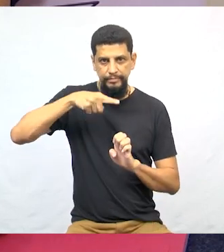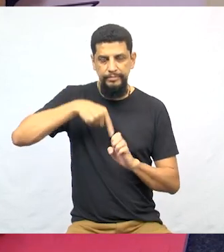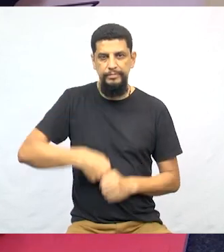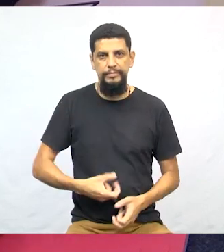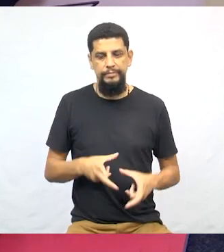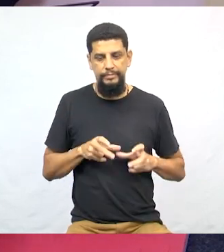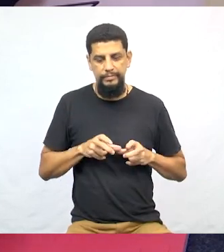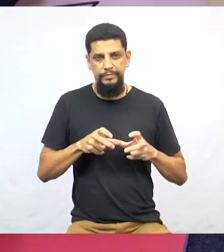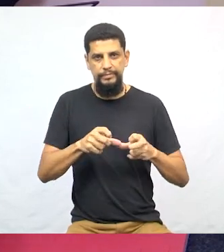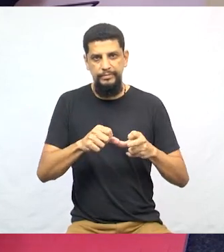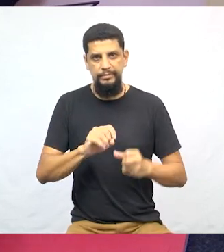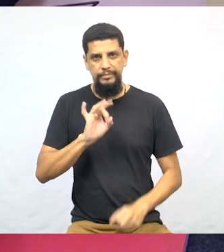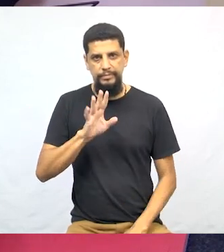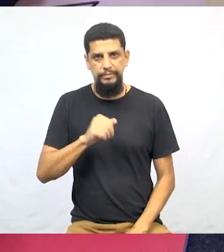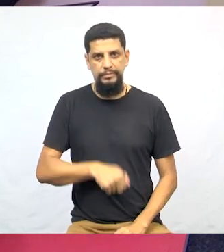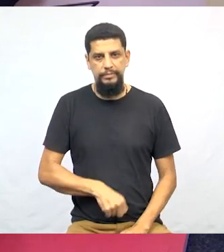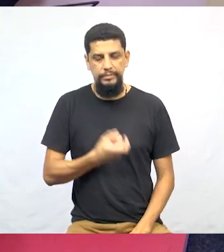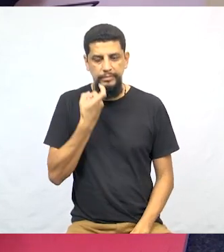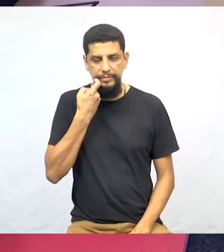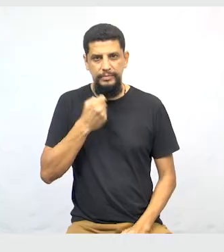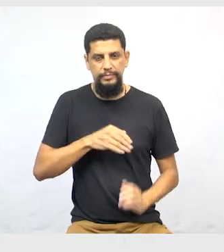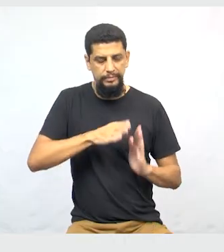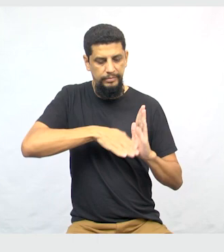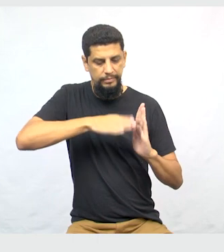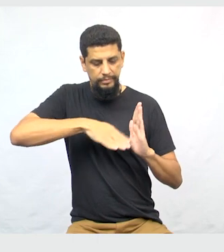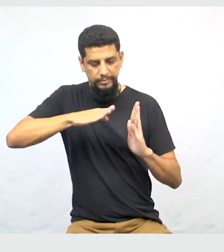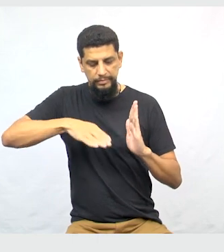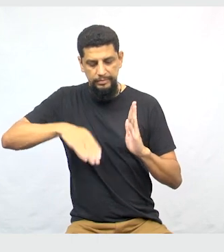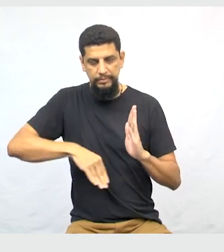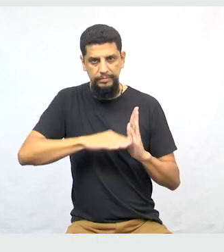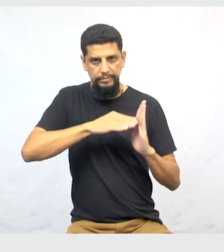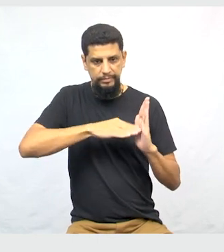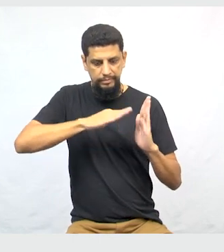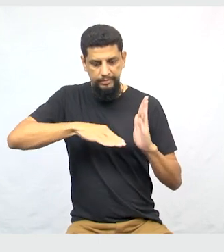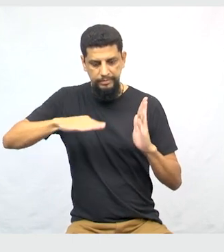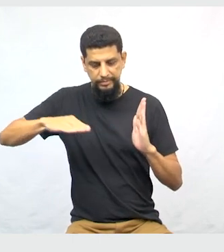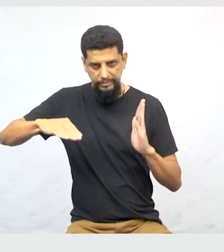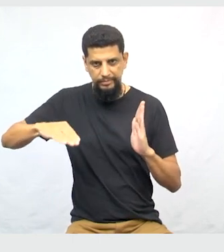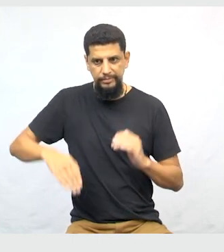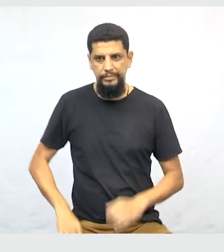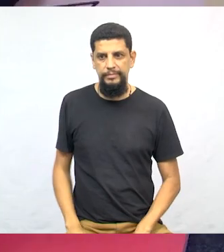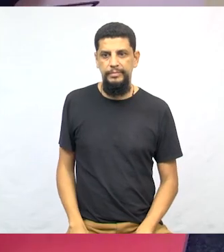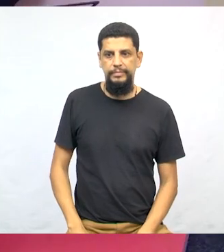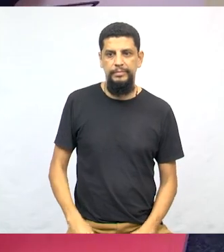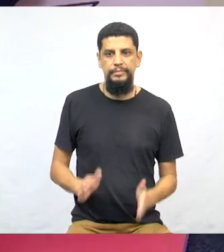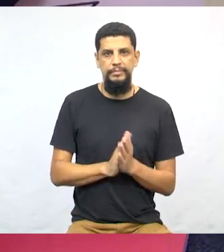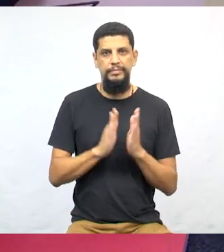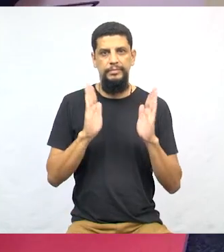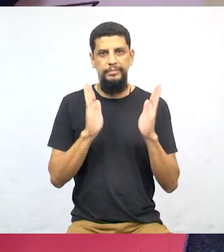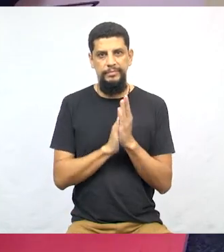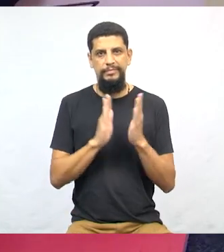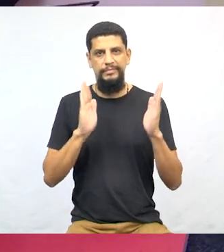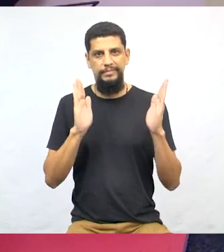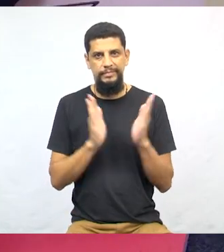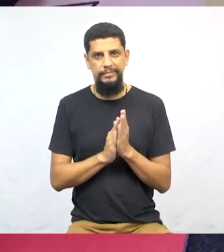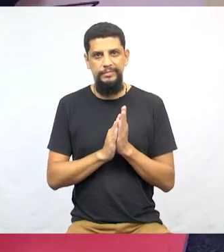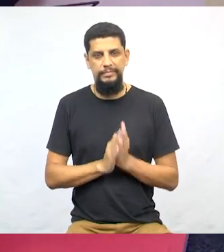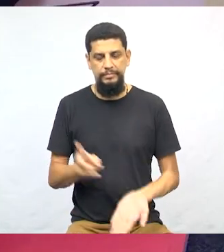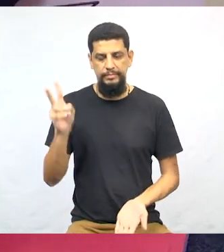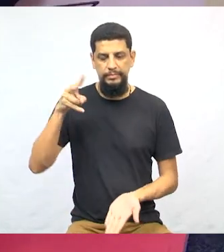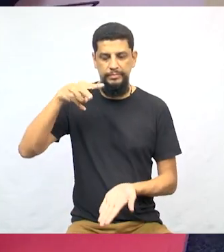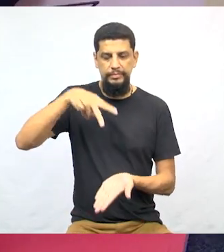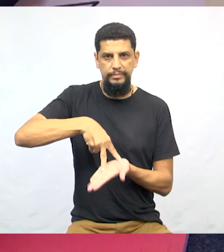caranguejo peixe é. Caranguejo só é peixe na enchente da maré. Olha